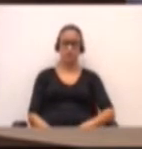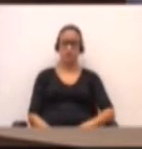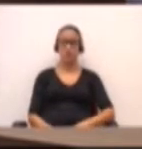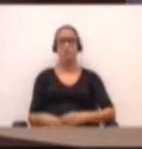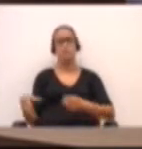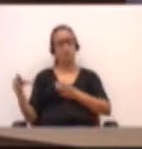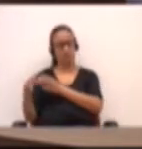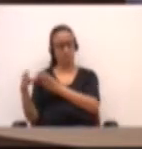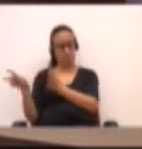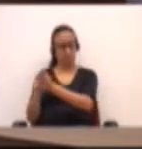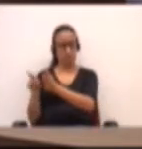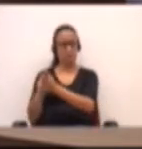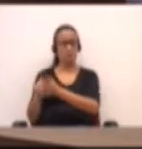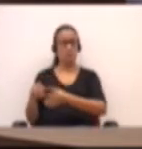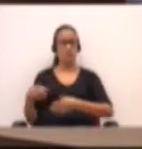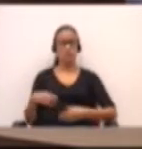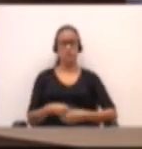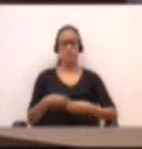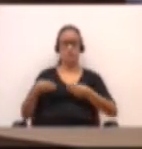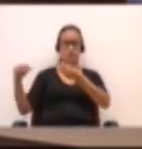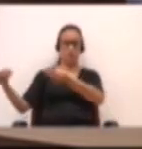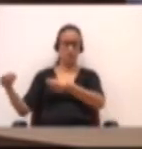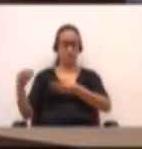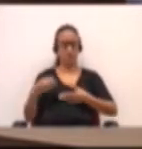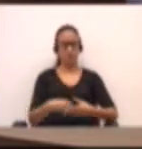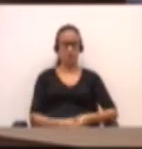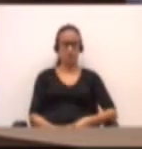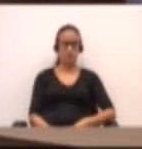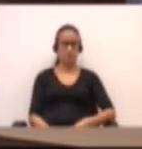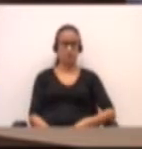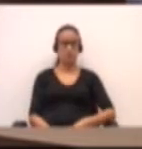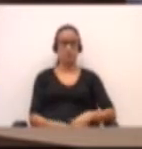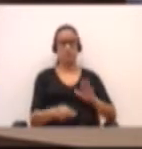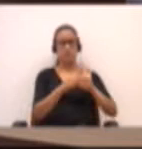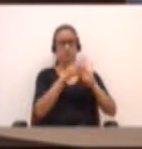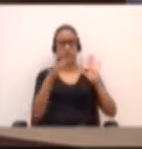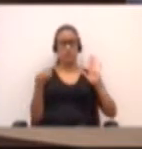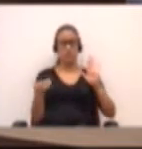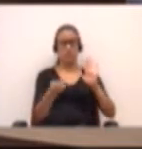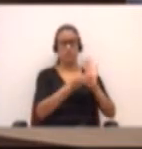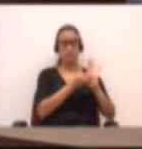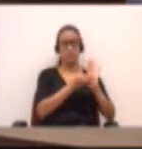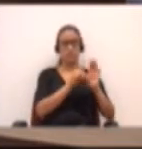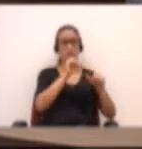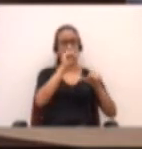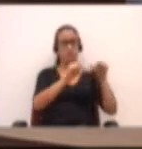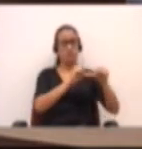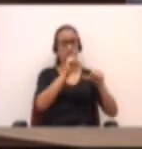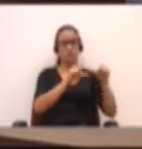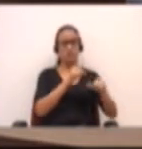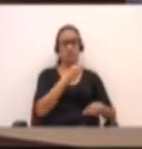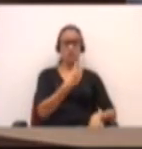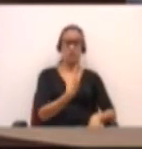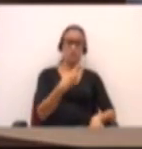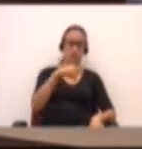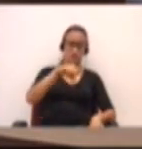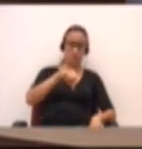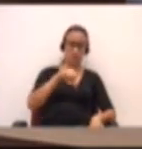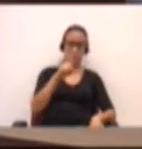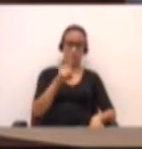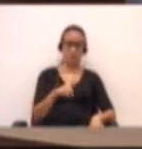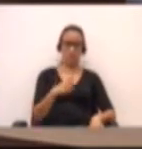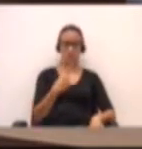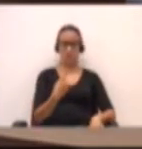a secretaria competente. Emenda modificativa 29/2015 ao projeto